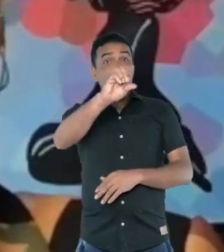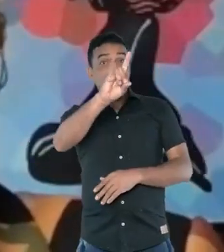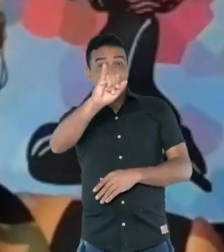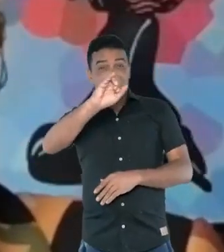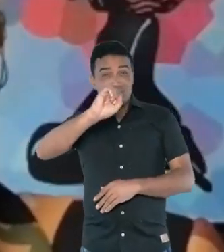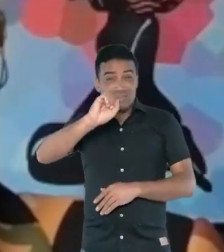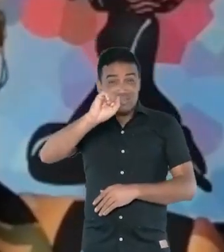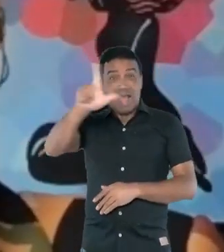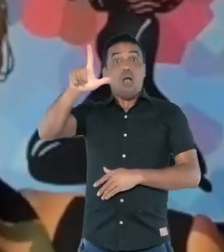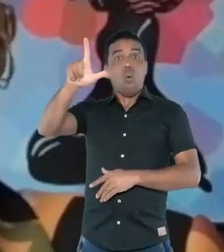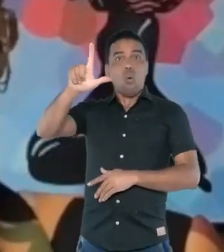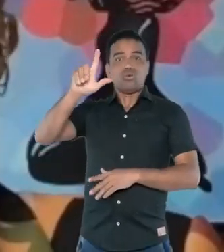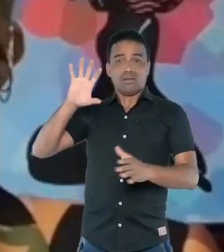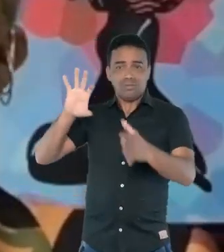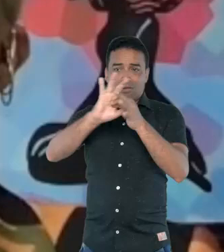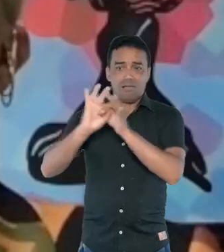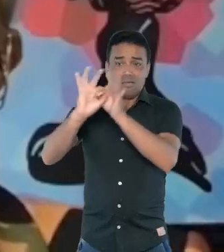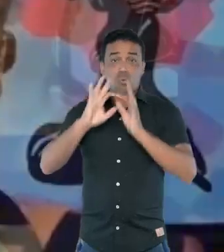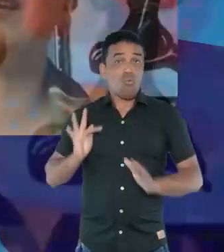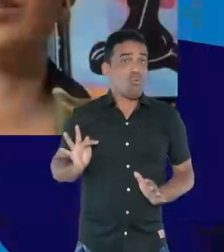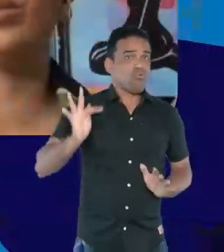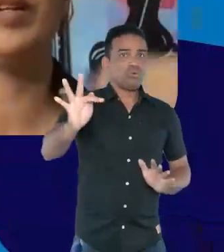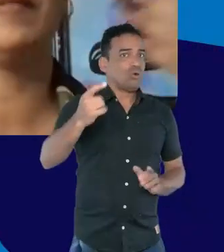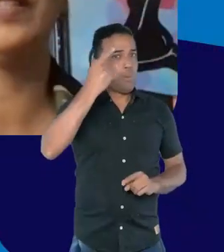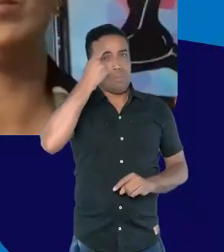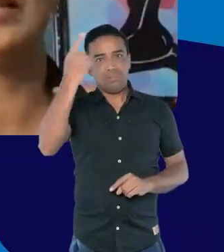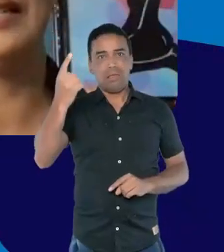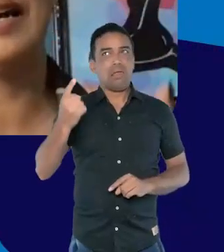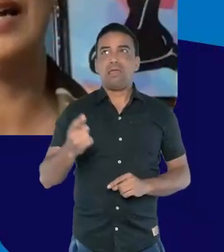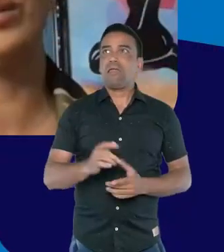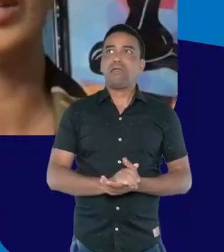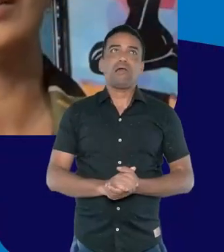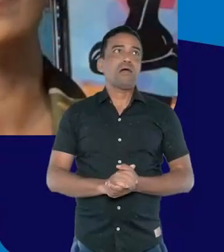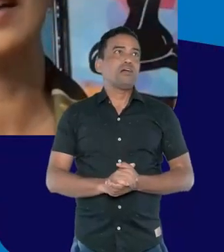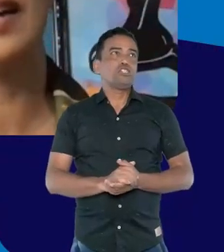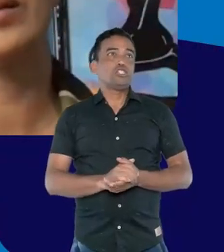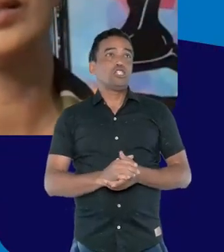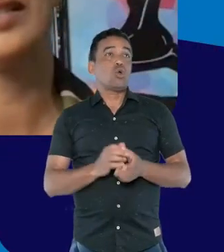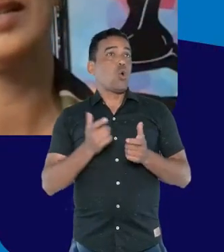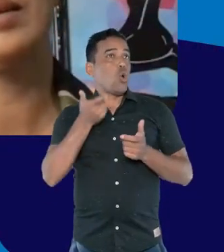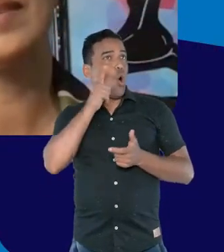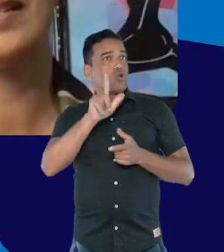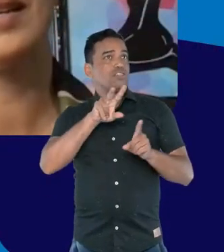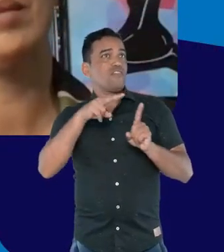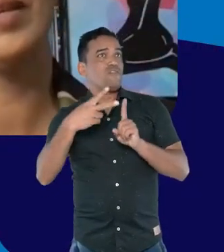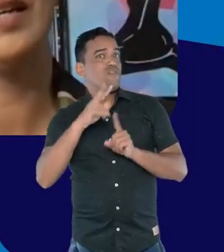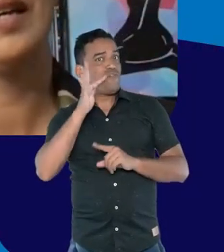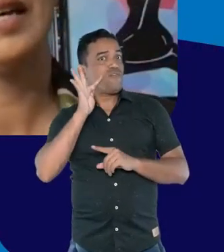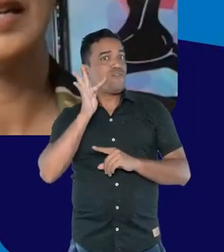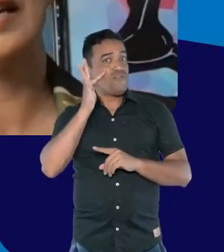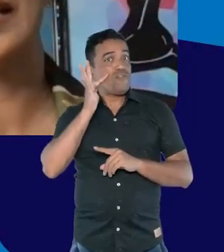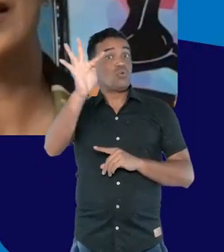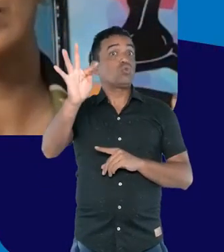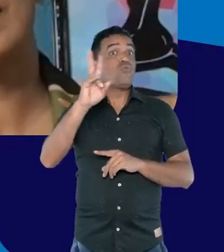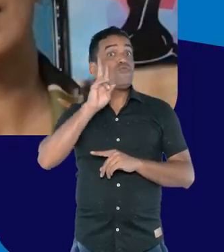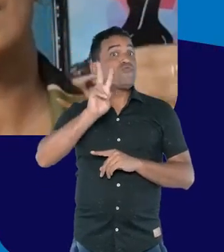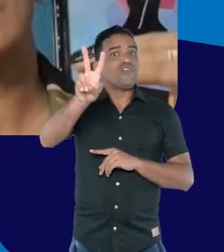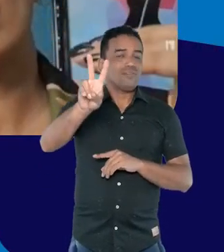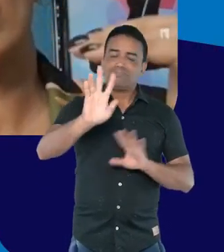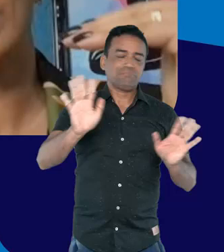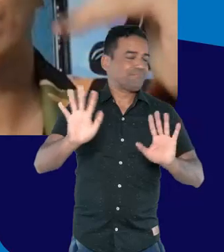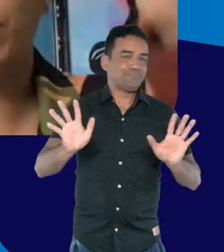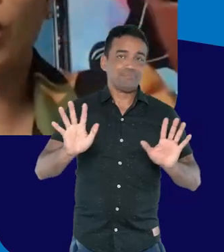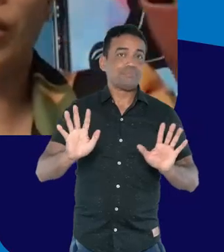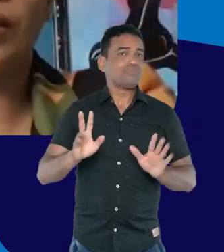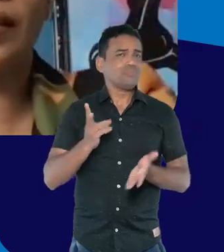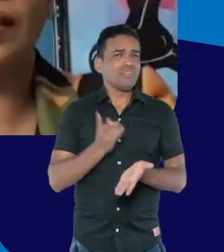minha conexão com o futuro nunca foi na ideia de previsibilidade, o que vai acontecer, mas sempre naquele lugar,